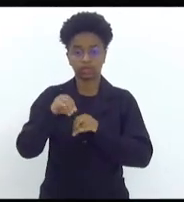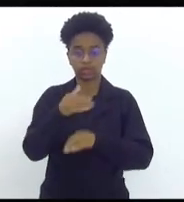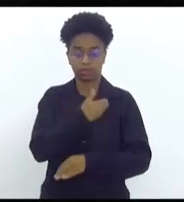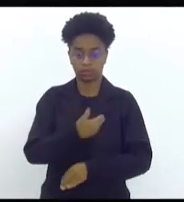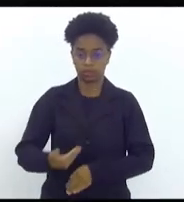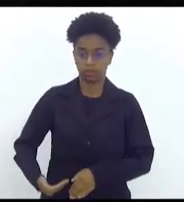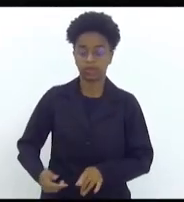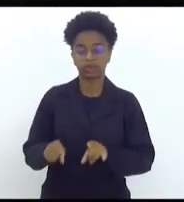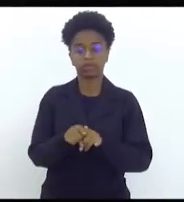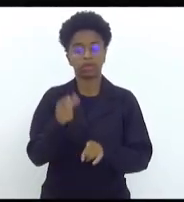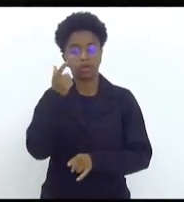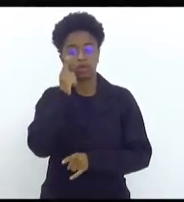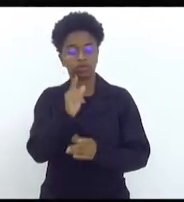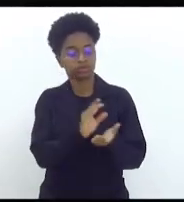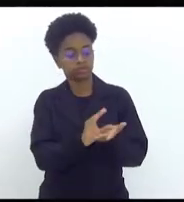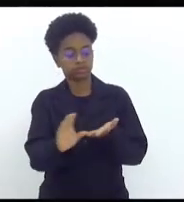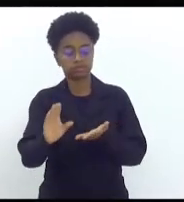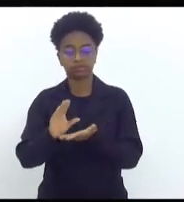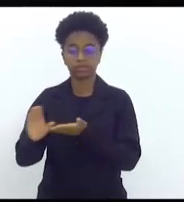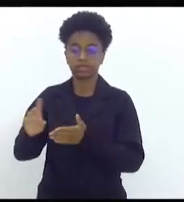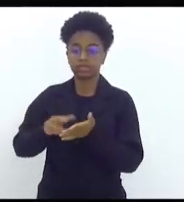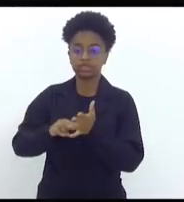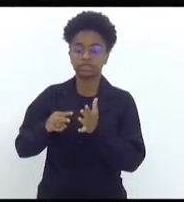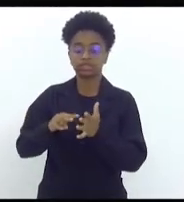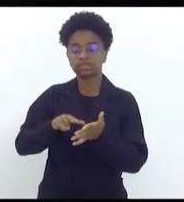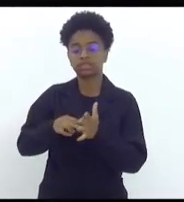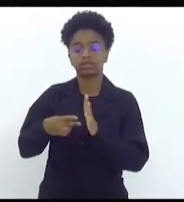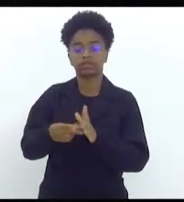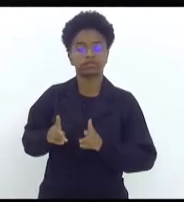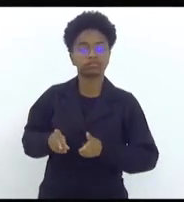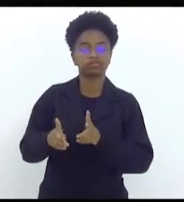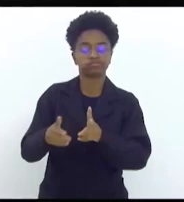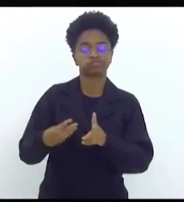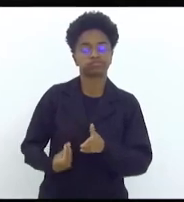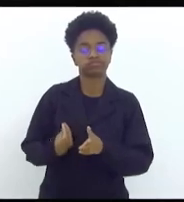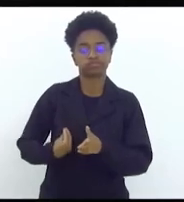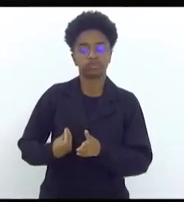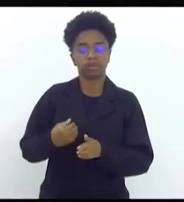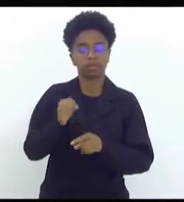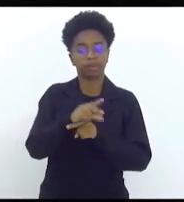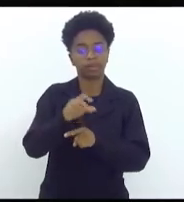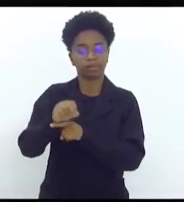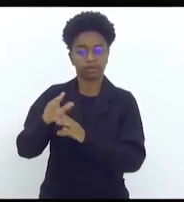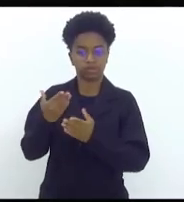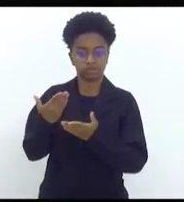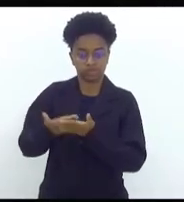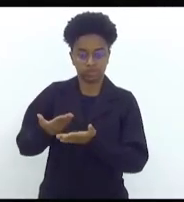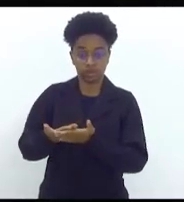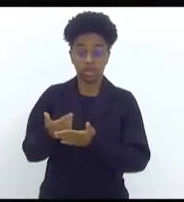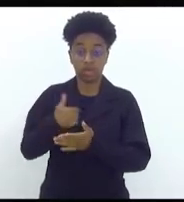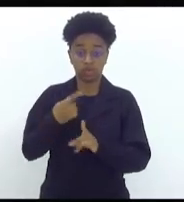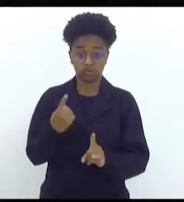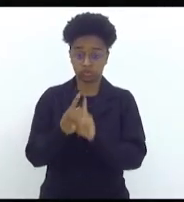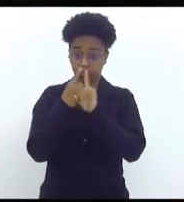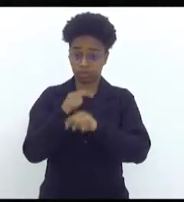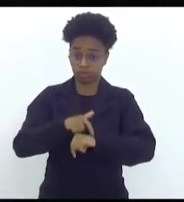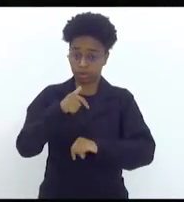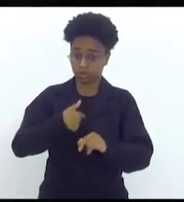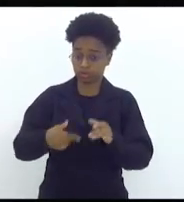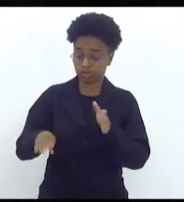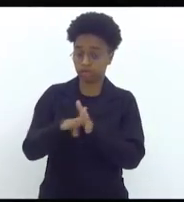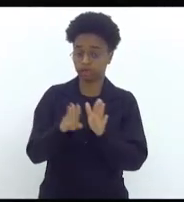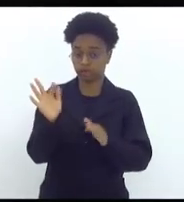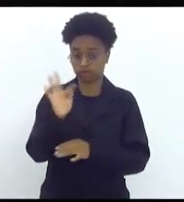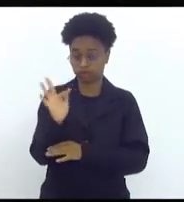garantia esse financiamento é garantir permanência estudantil o que descobri quando eu entrei na universidade é que